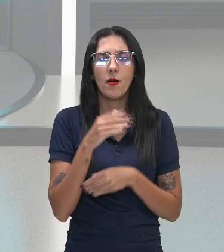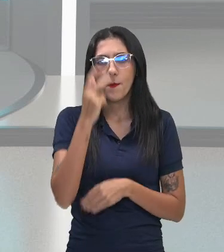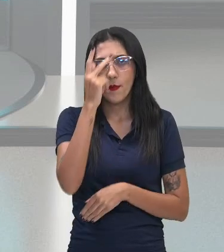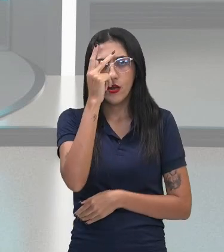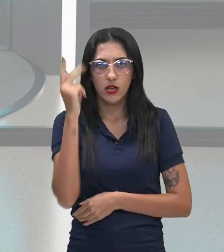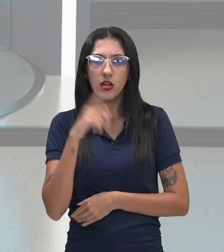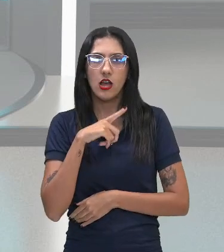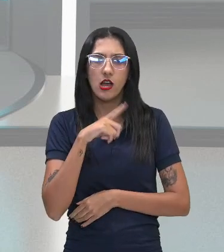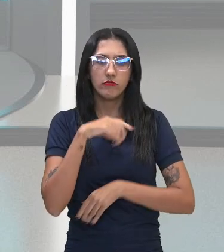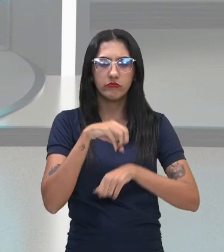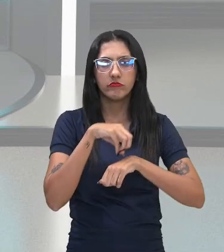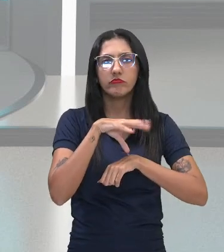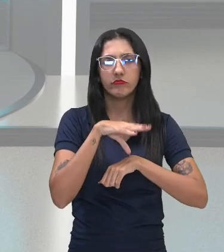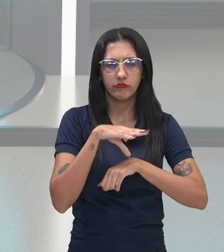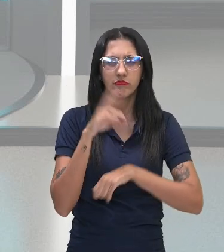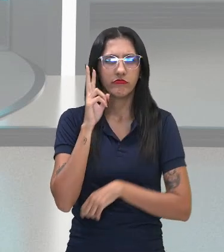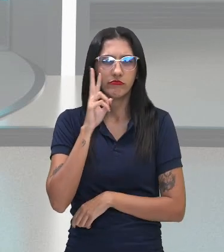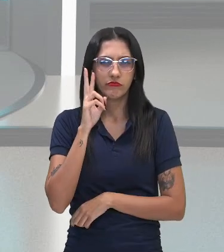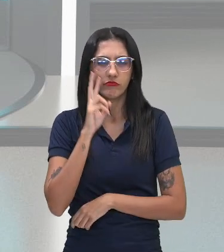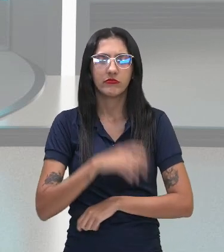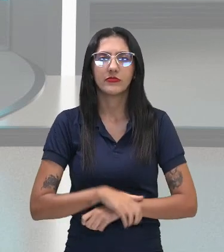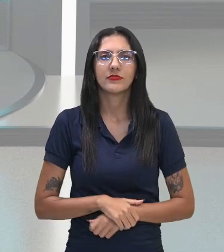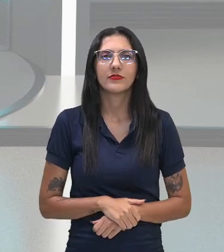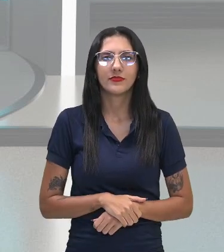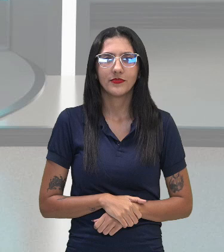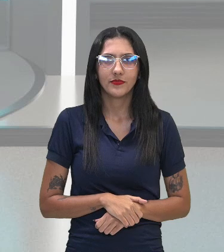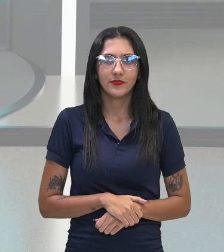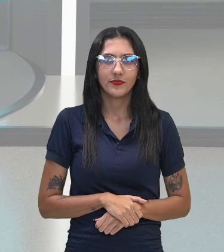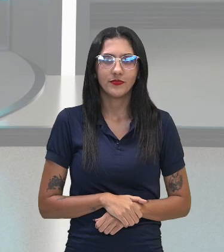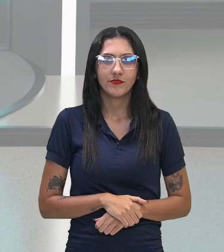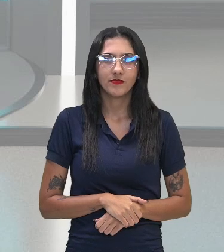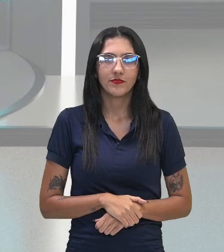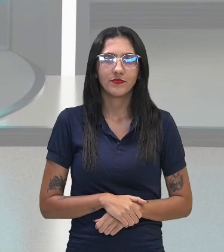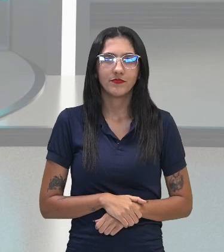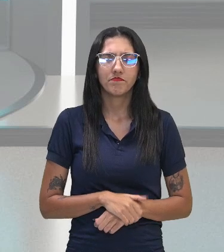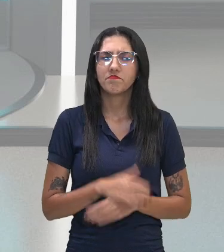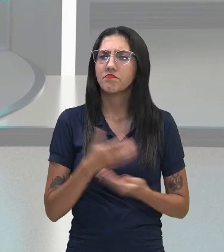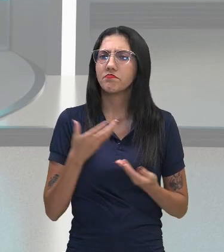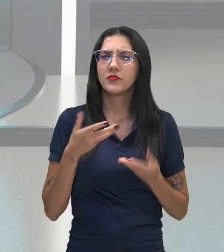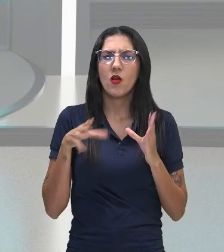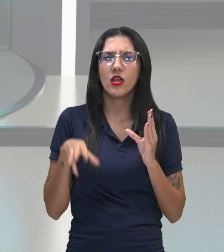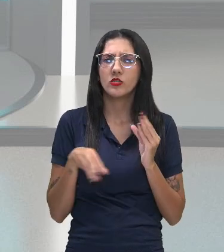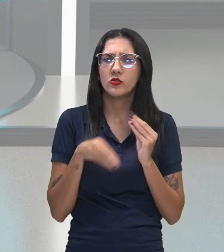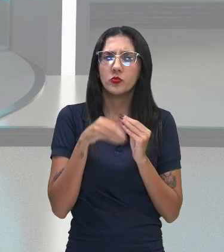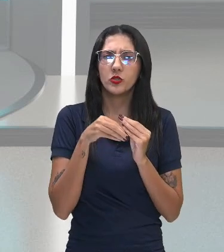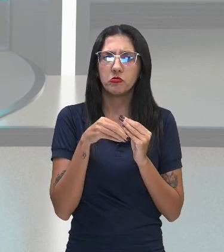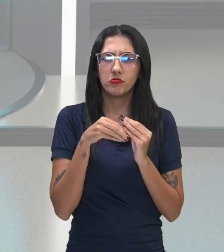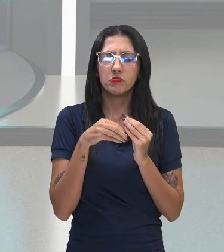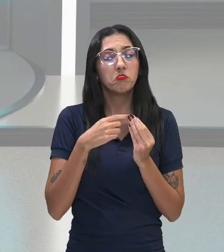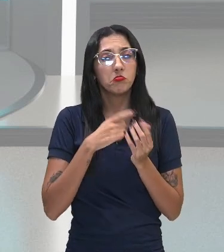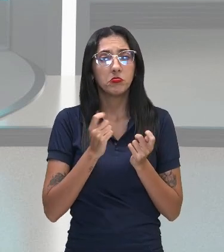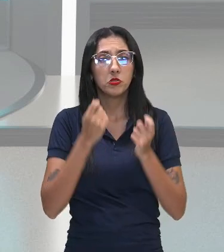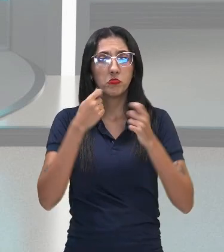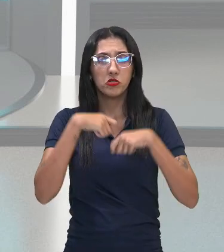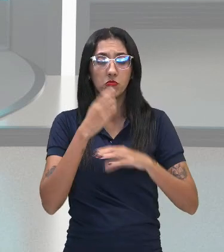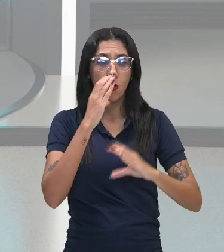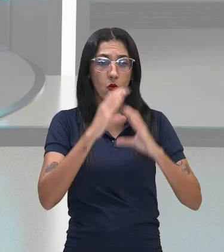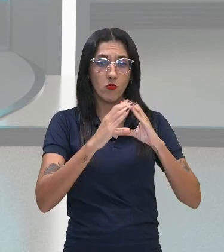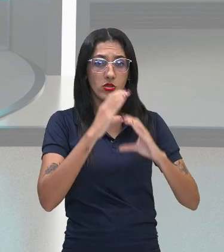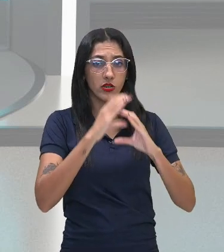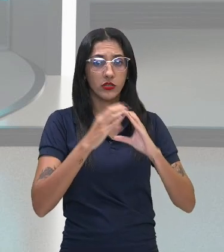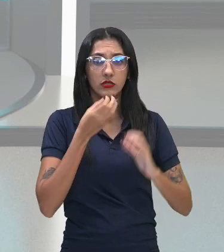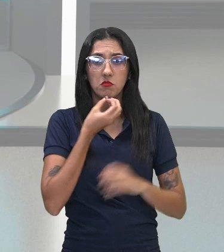deseja transmitir. Lembra que eu falei? Em outras palavras, para que o discurso comunique algo,